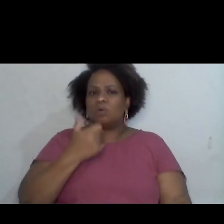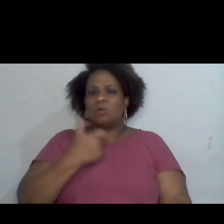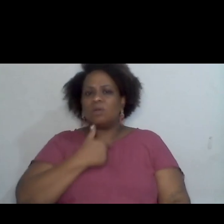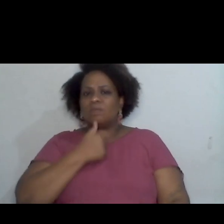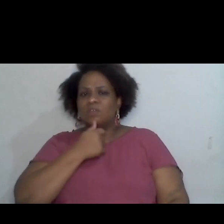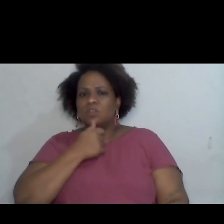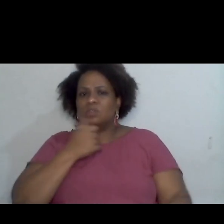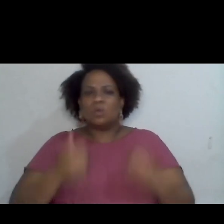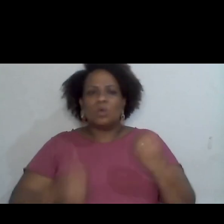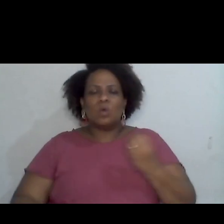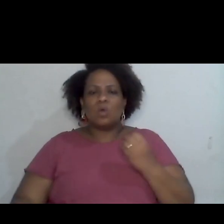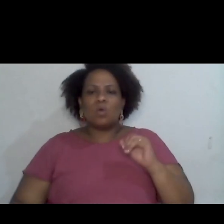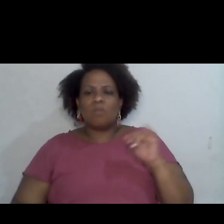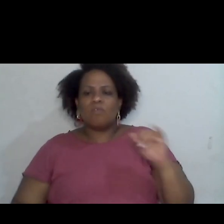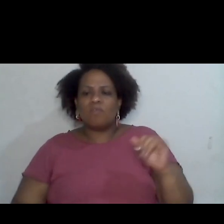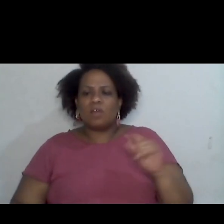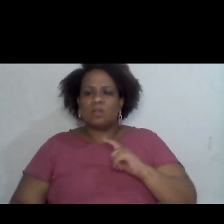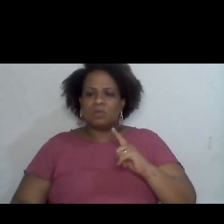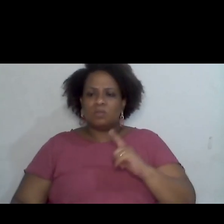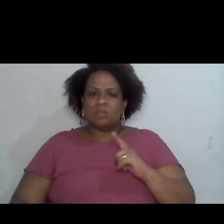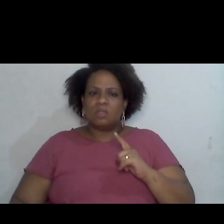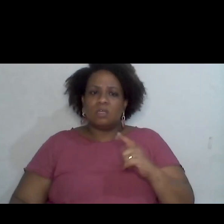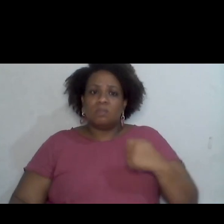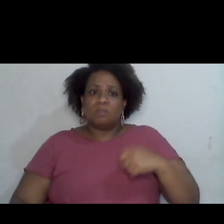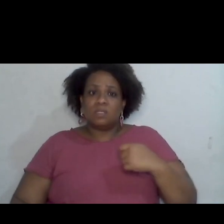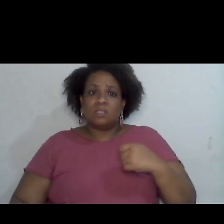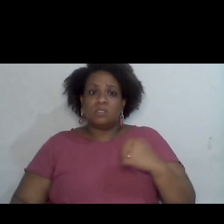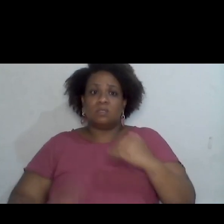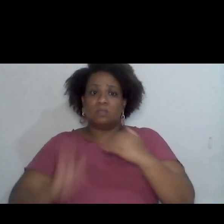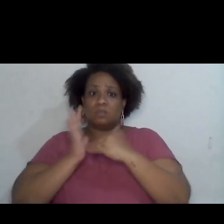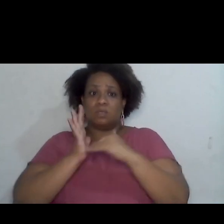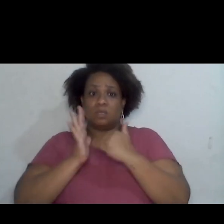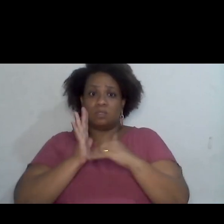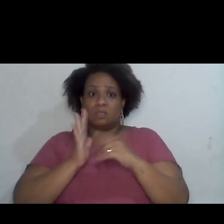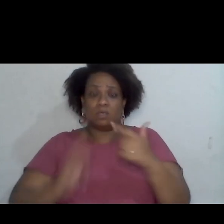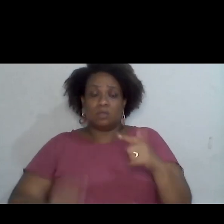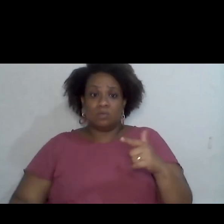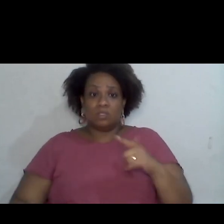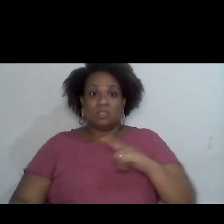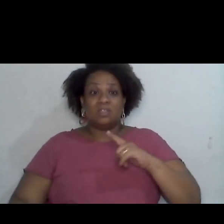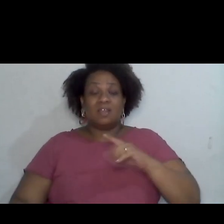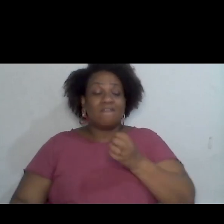fizeram uma reunião, 2 advogados, o secretário nem estava, gente, foram 2 diretores da